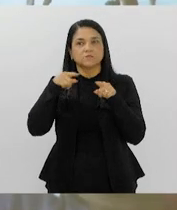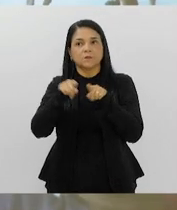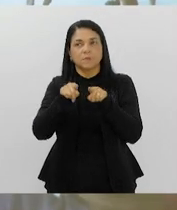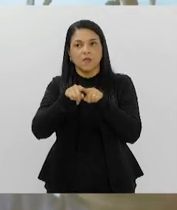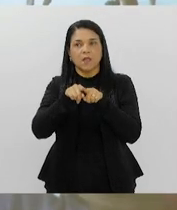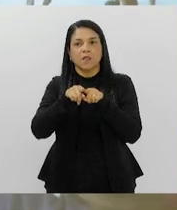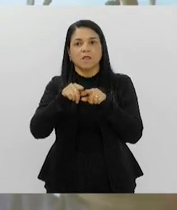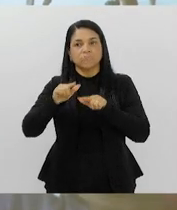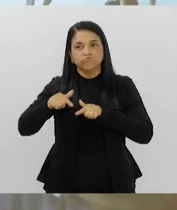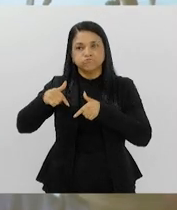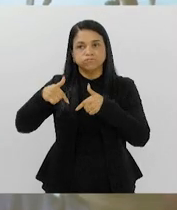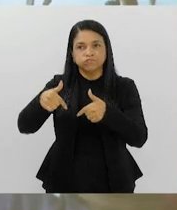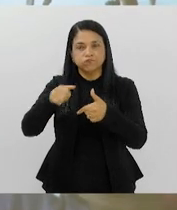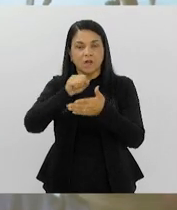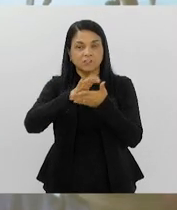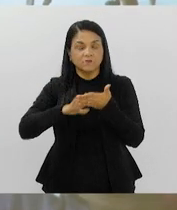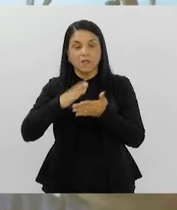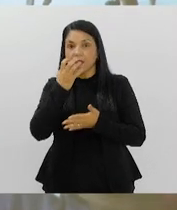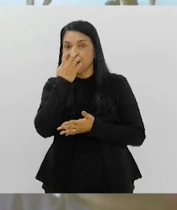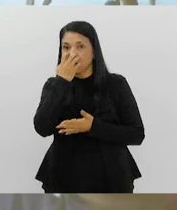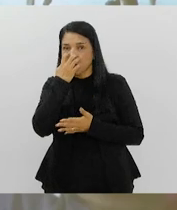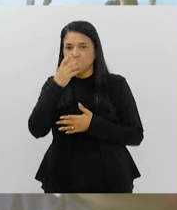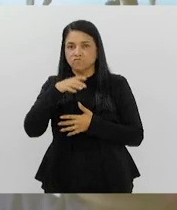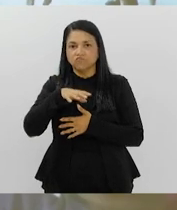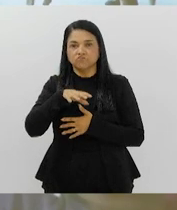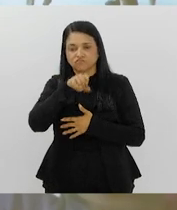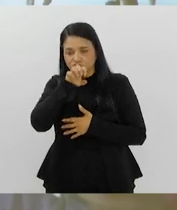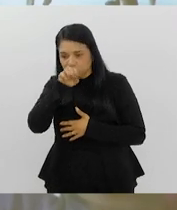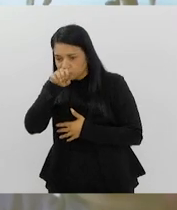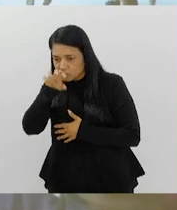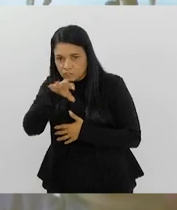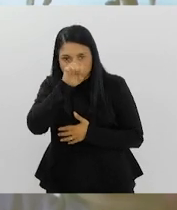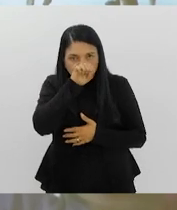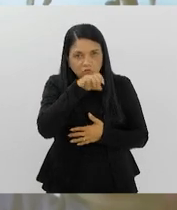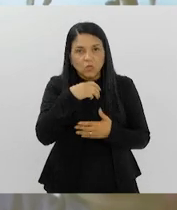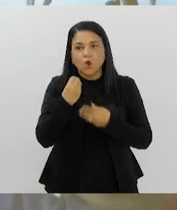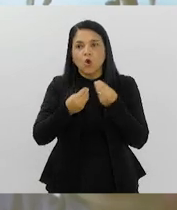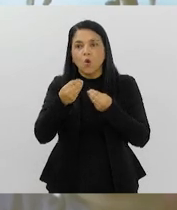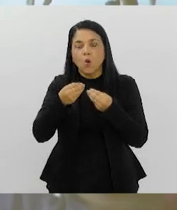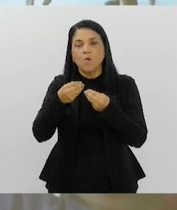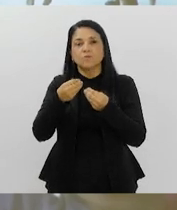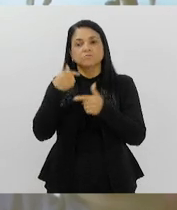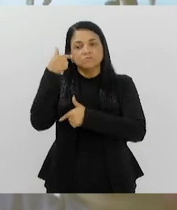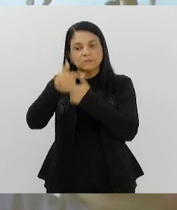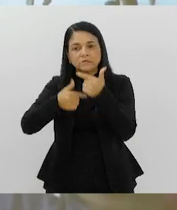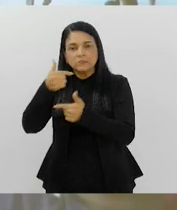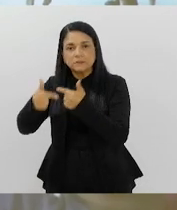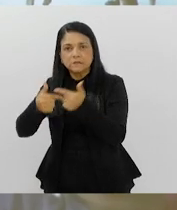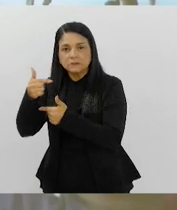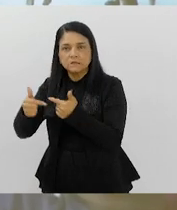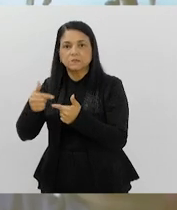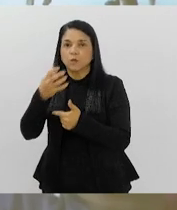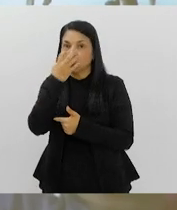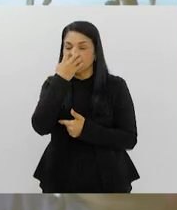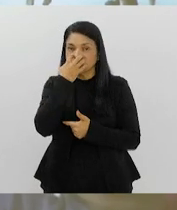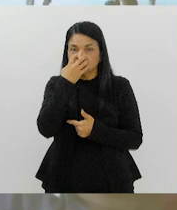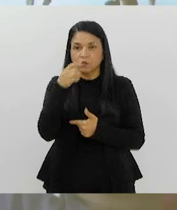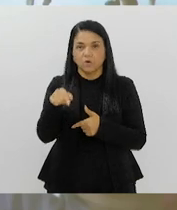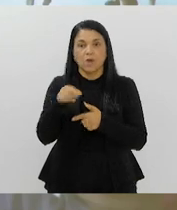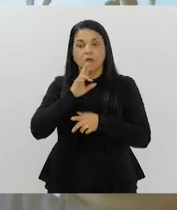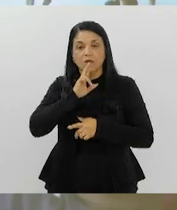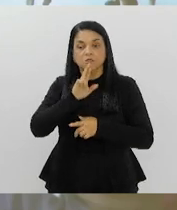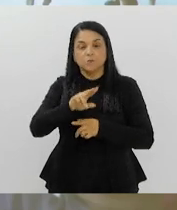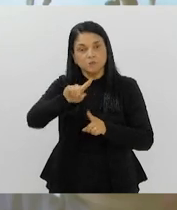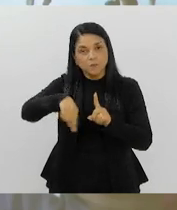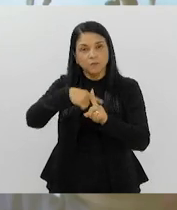a atividade com os cães farejadores. Então, eles mostram, né, como é feita essa atividade e a resposta positiva das